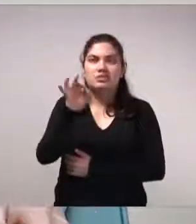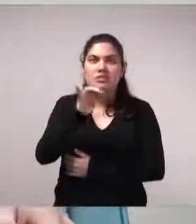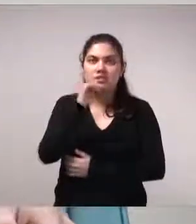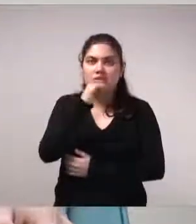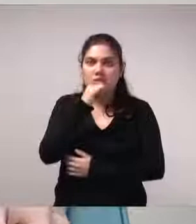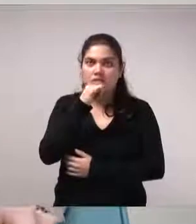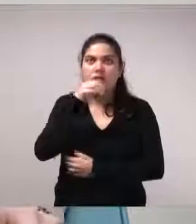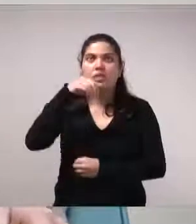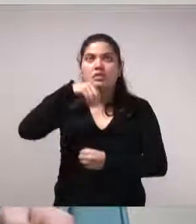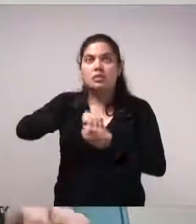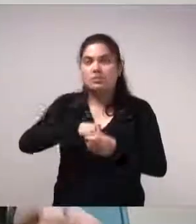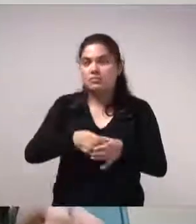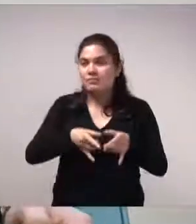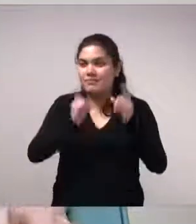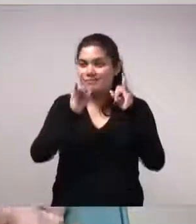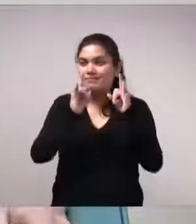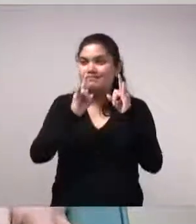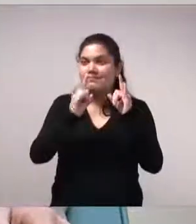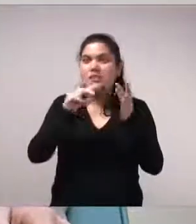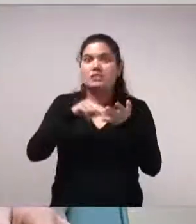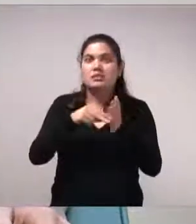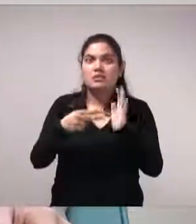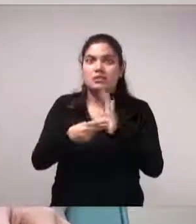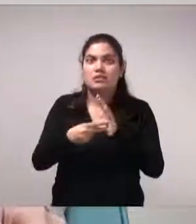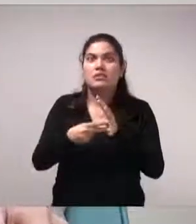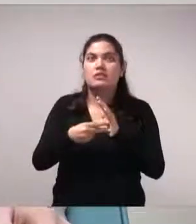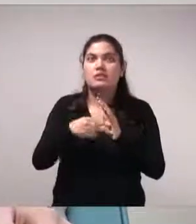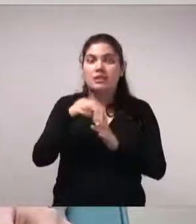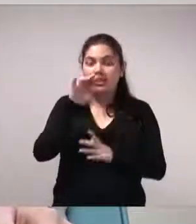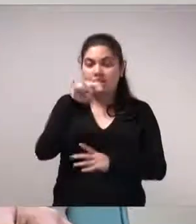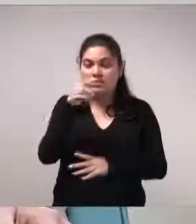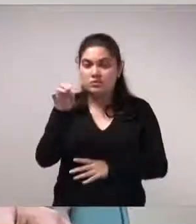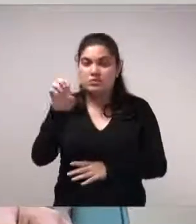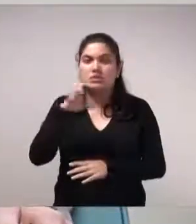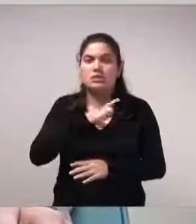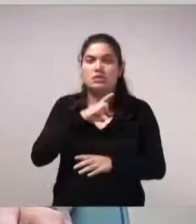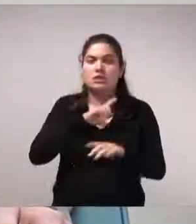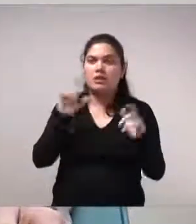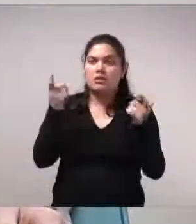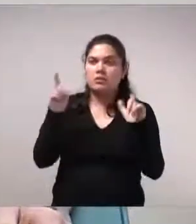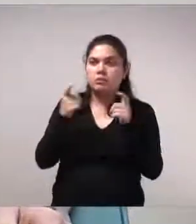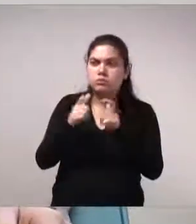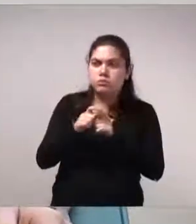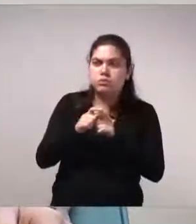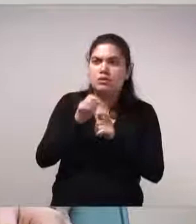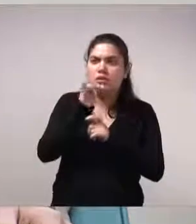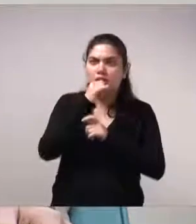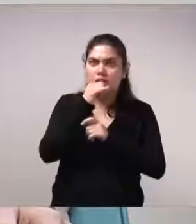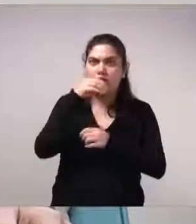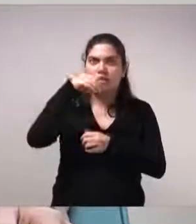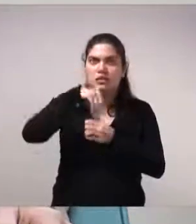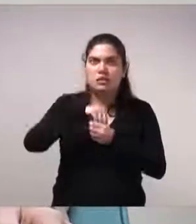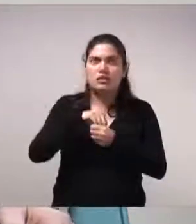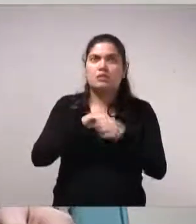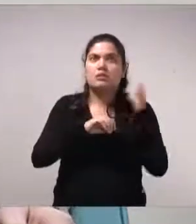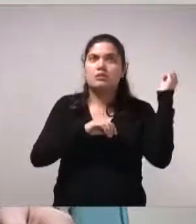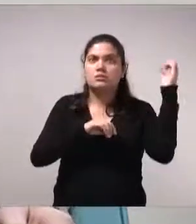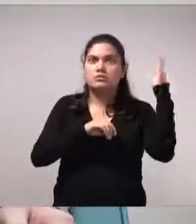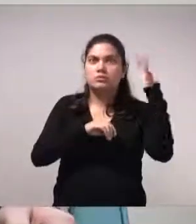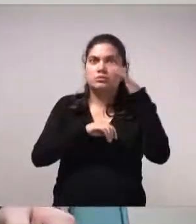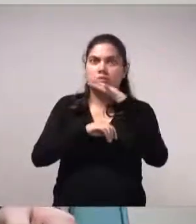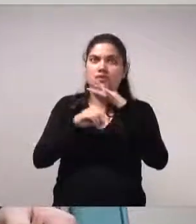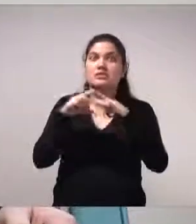uma edificação. Ou seja, ações que visem a reduzir ou aumentar a eficiência energética no sistema de ar-condicionado, elas